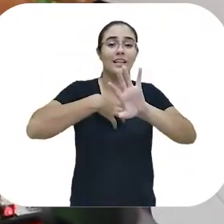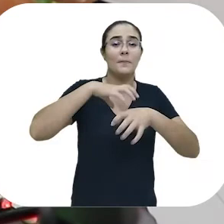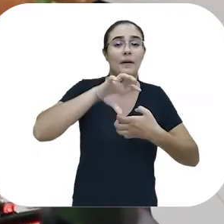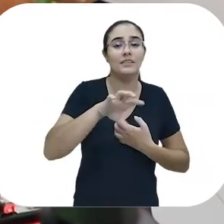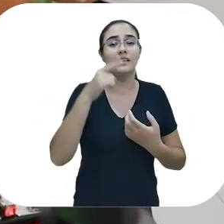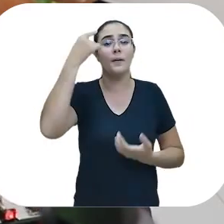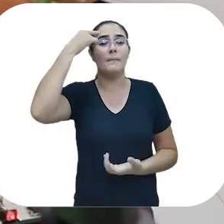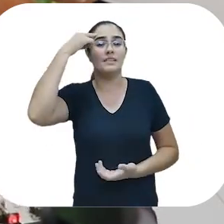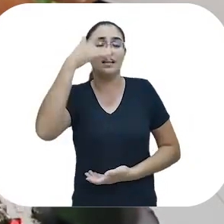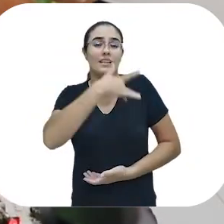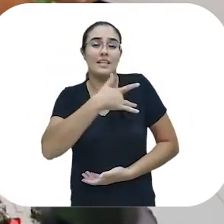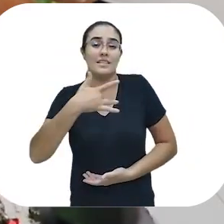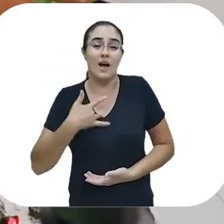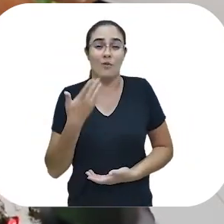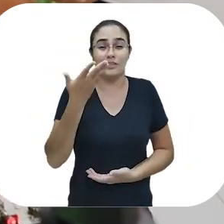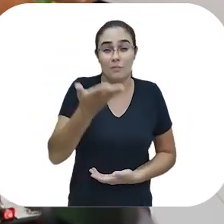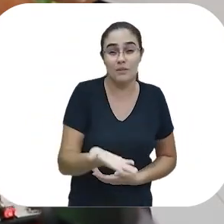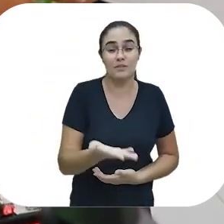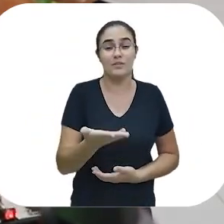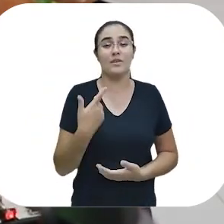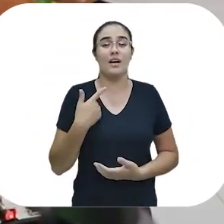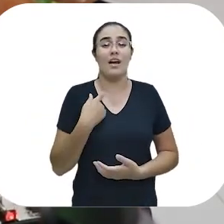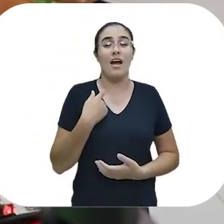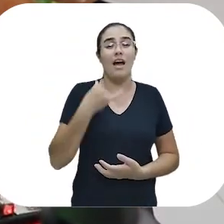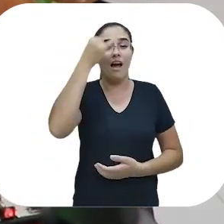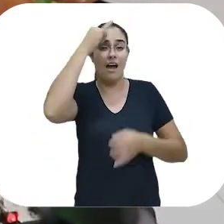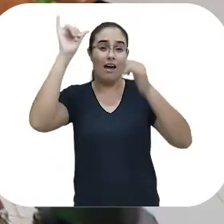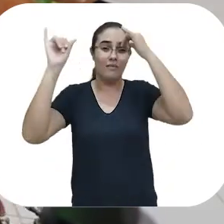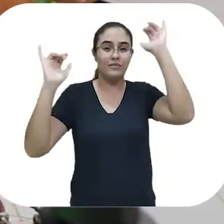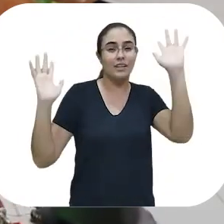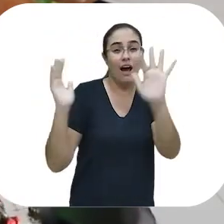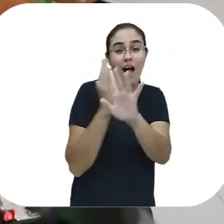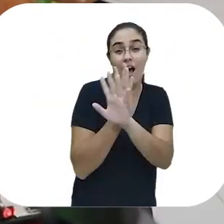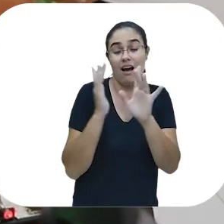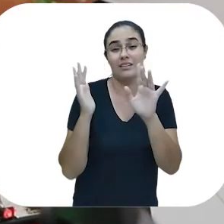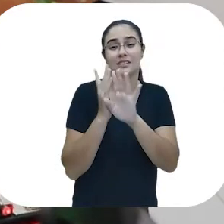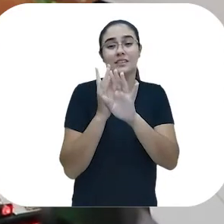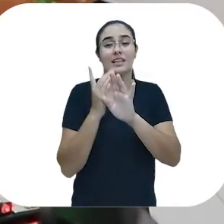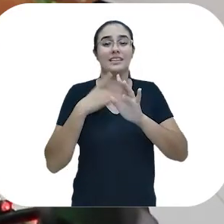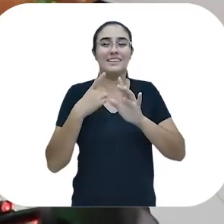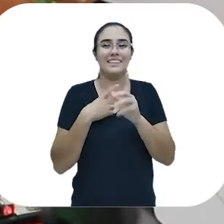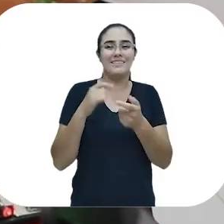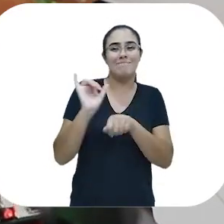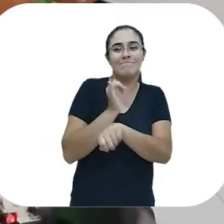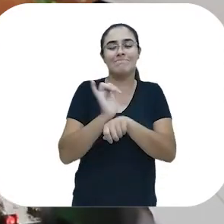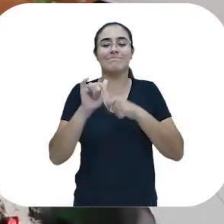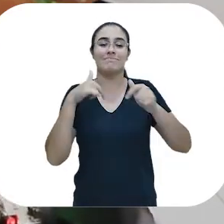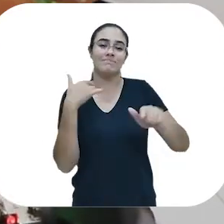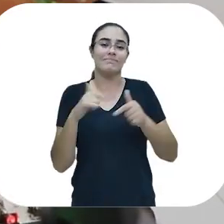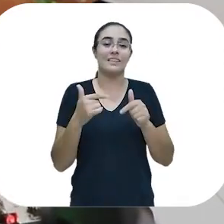outra pessoa, não aglomerar, né, criar outras condições de trabalho diferente das que a